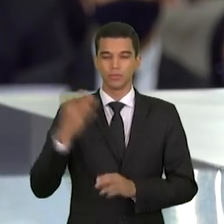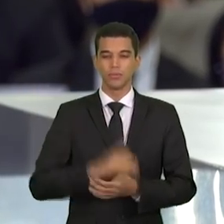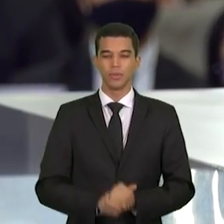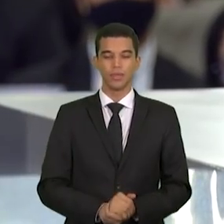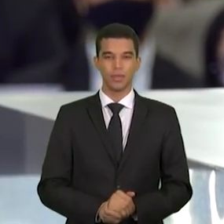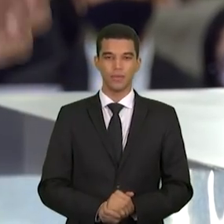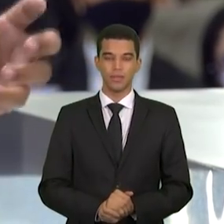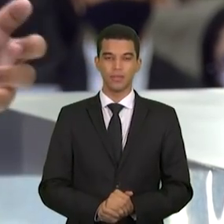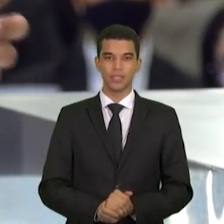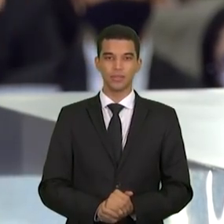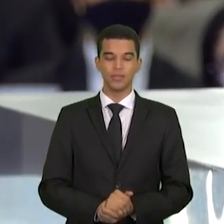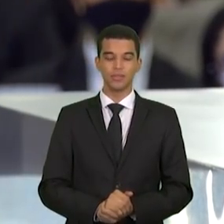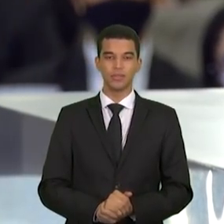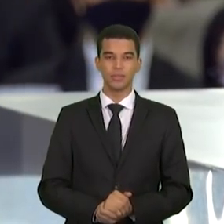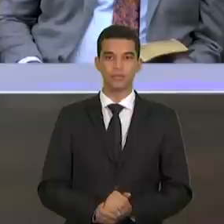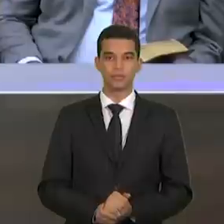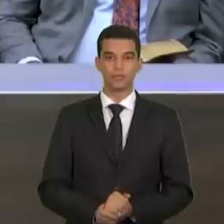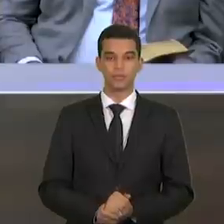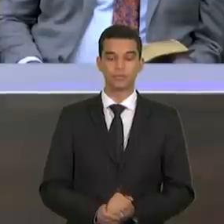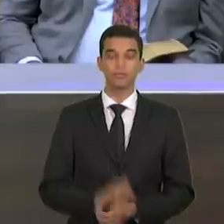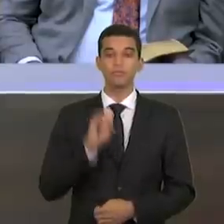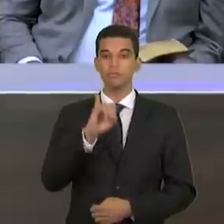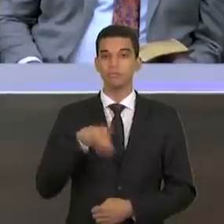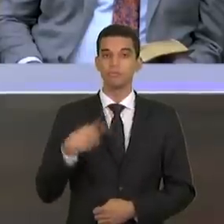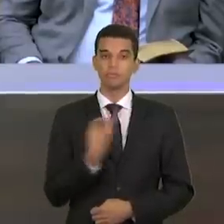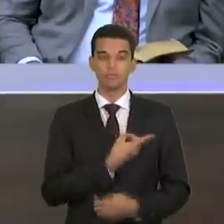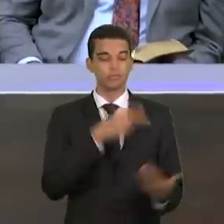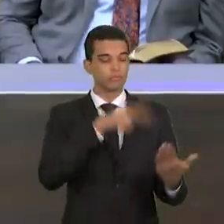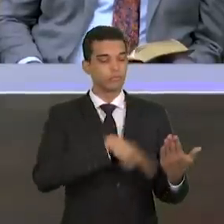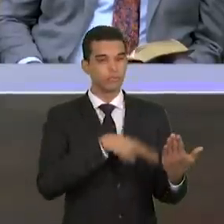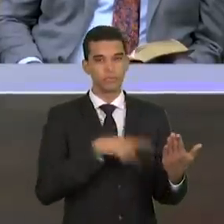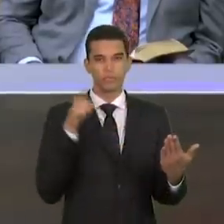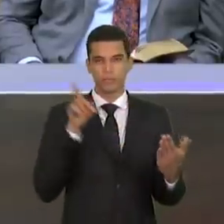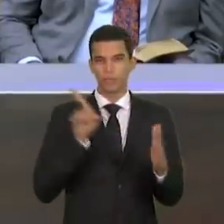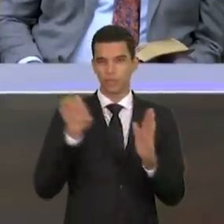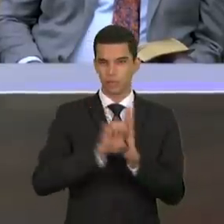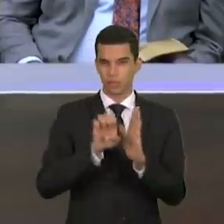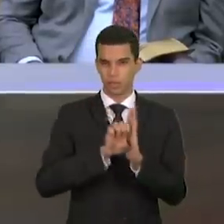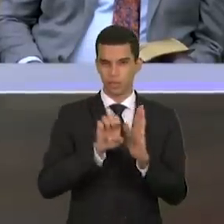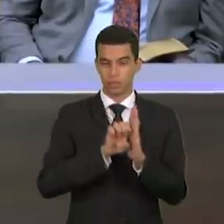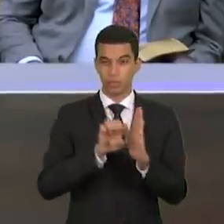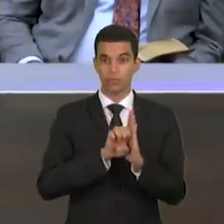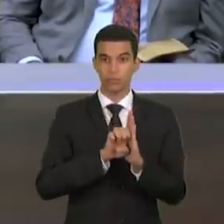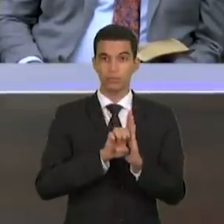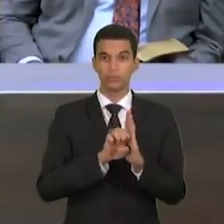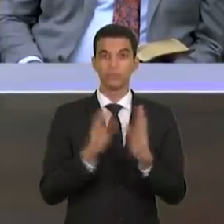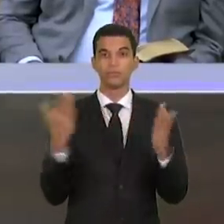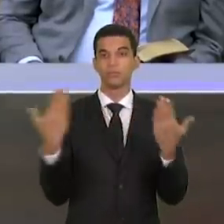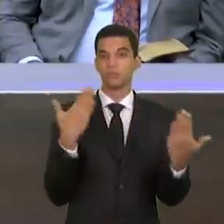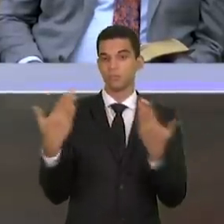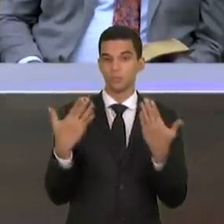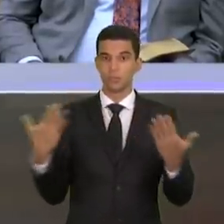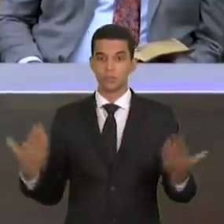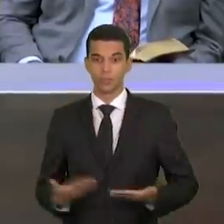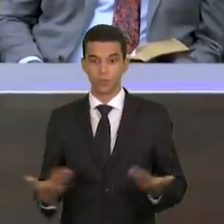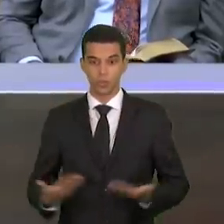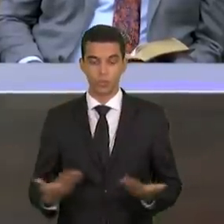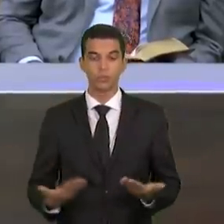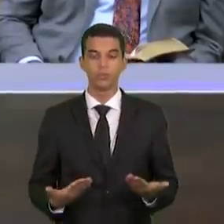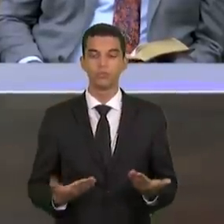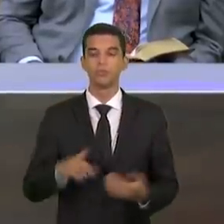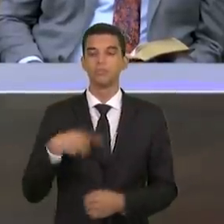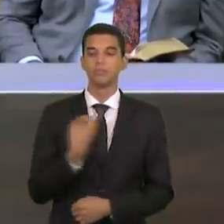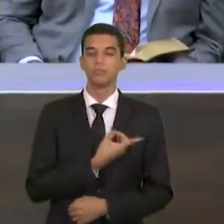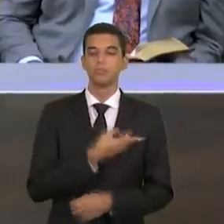uma analogia daquela citação bíblica com a igreja atualmente falando, nós vimos